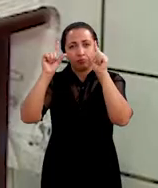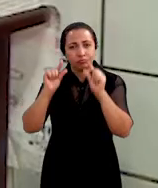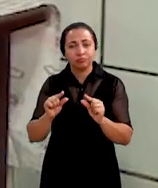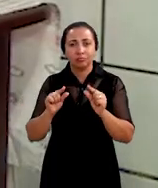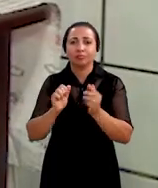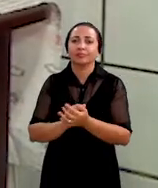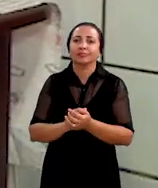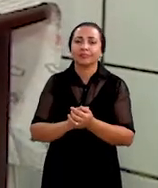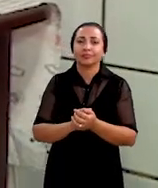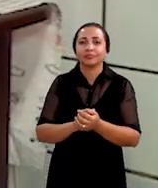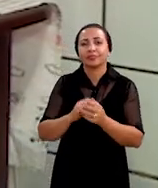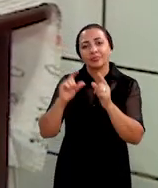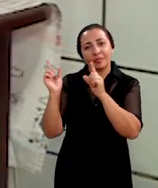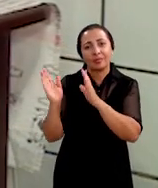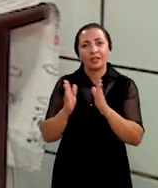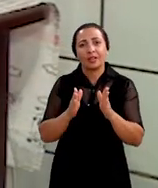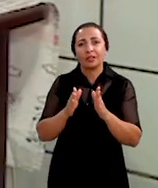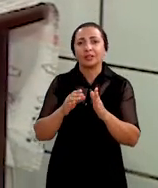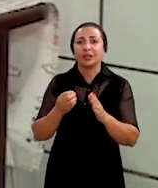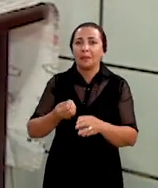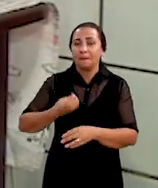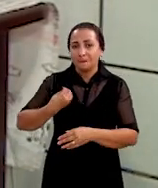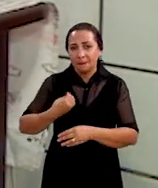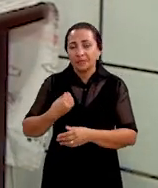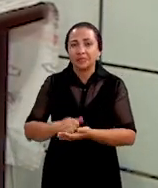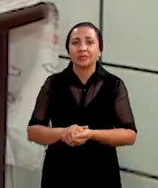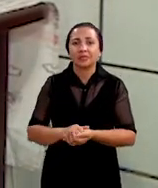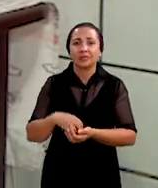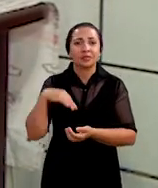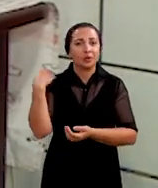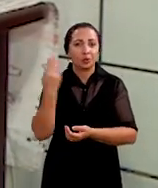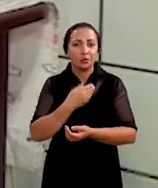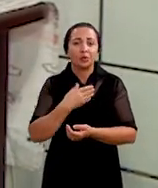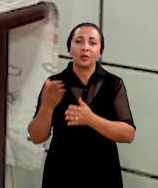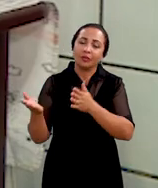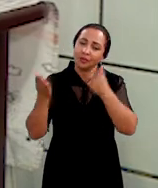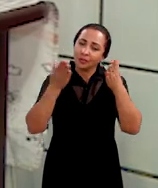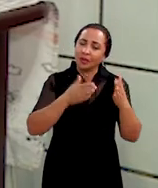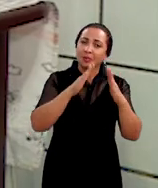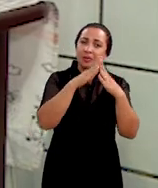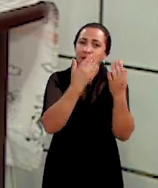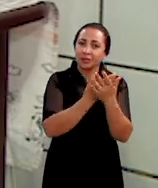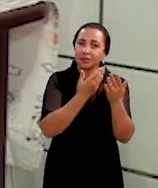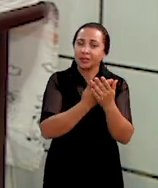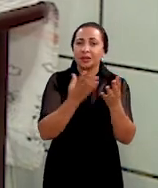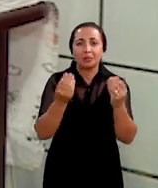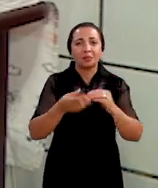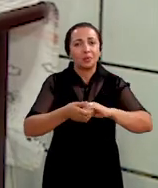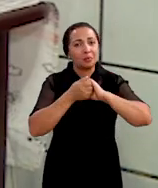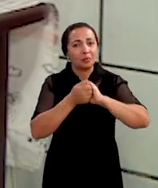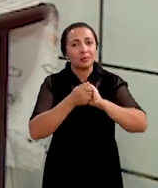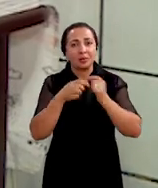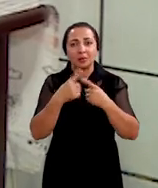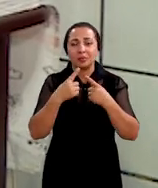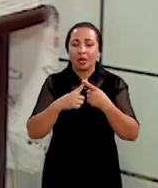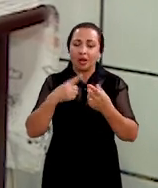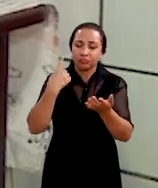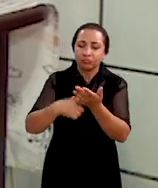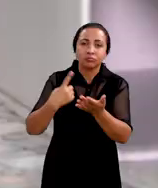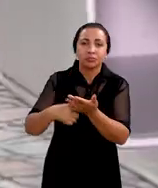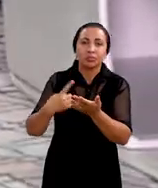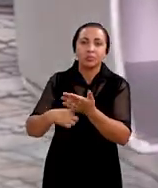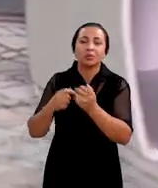O questionário, nessa segunda fase da pesquisa, ele é presencial. Então, a gente vem para a escola é muito parceira porque